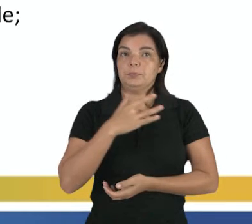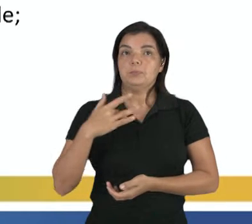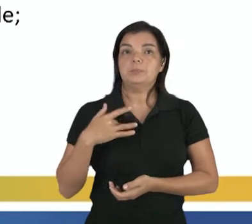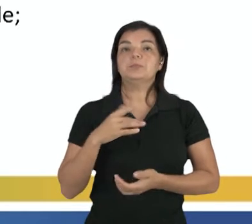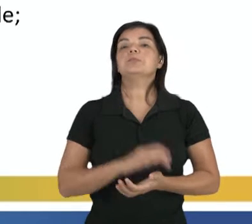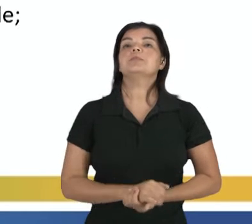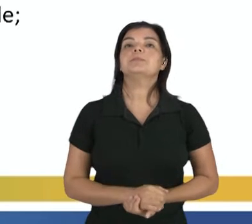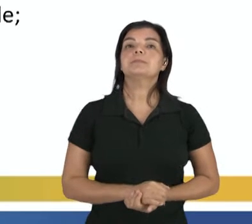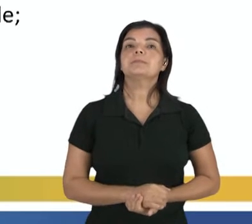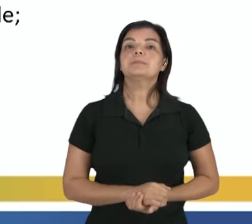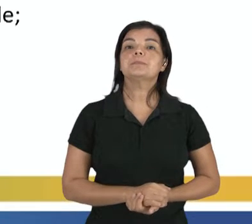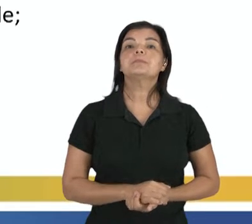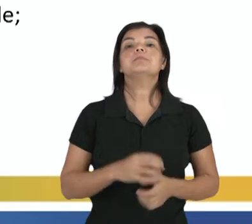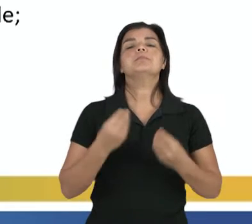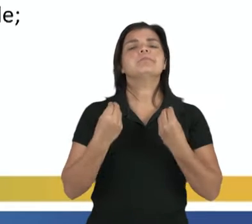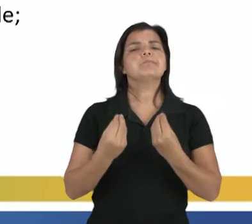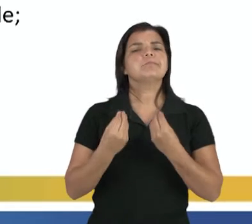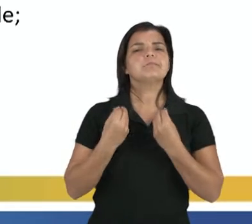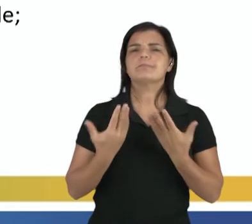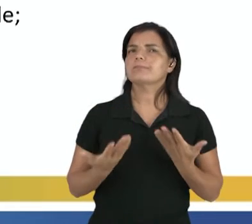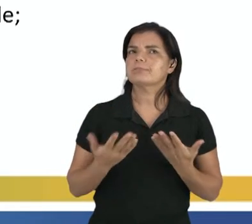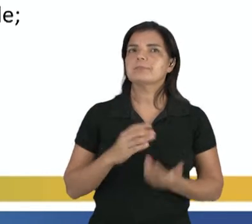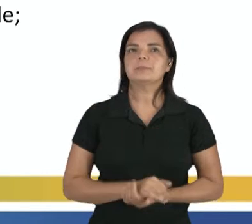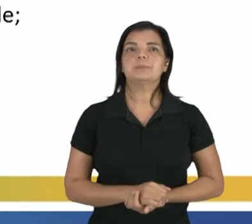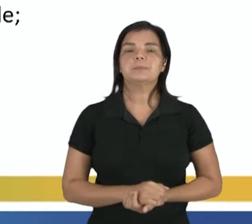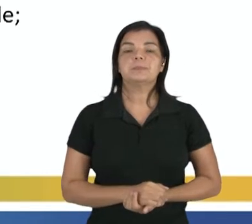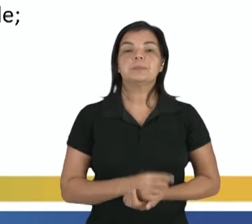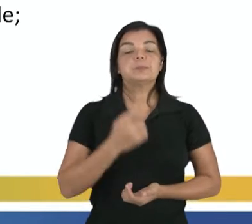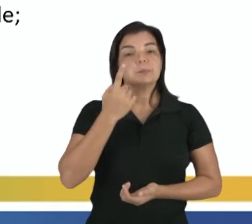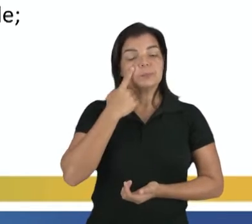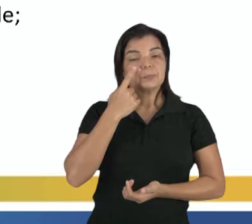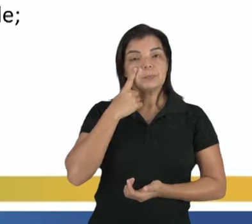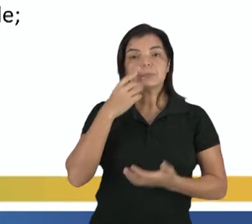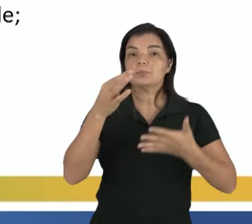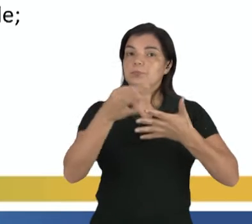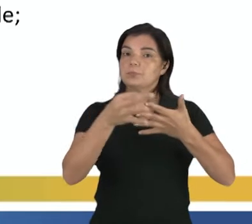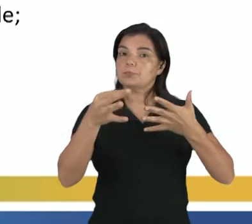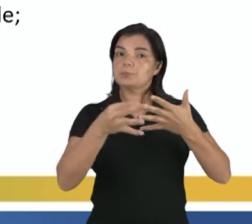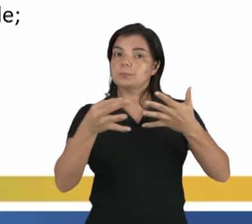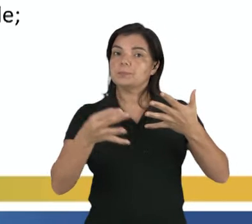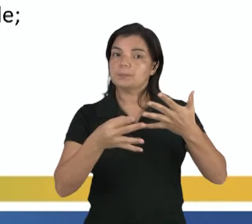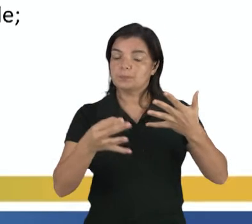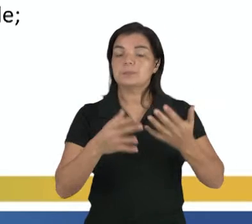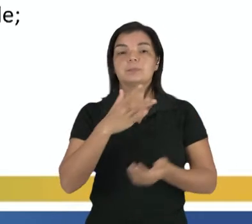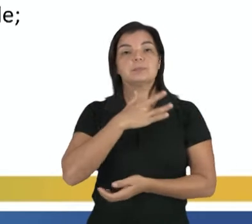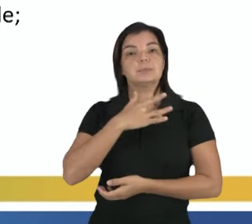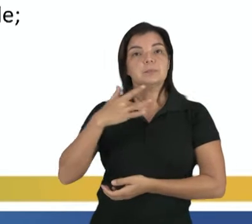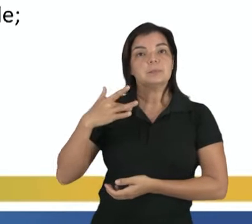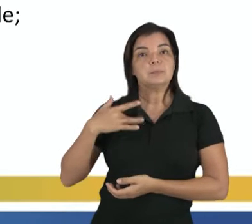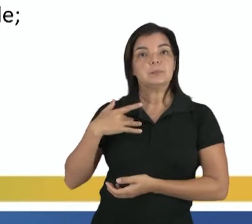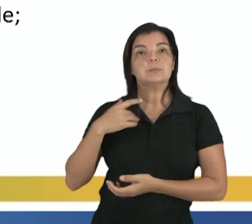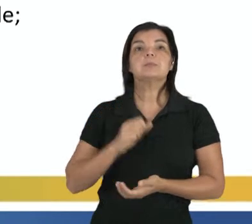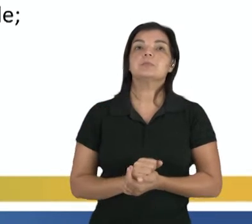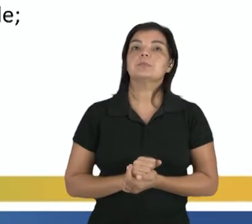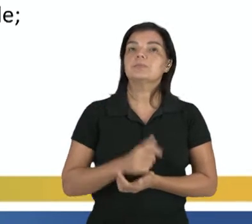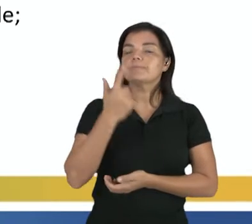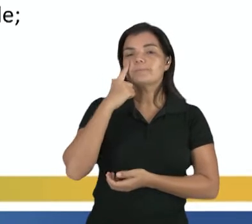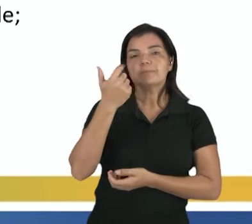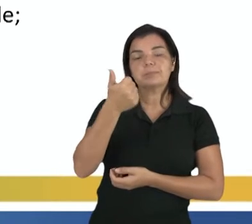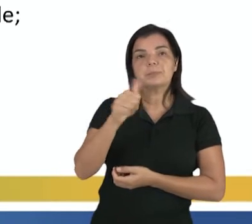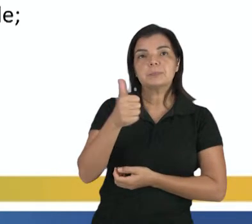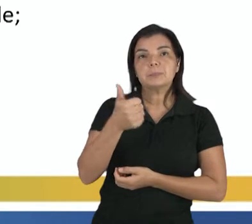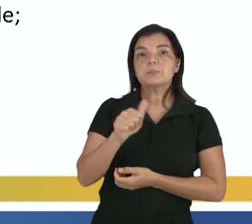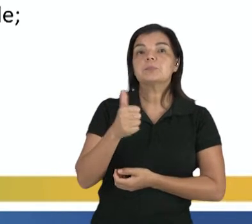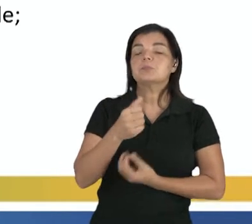saúde. Servem para quê? Esses indicadores da saúde, eles servem para